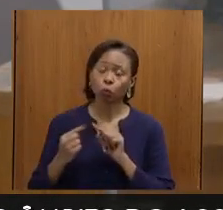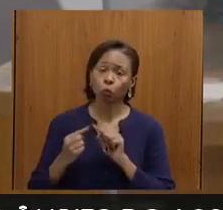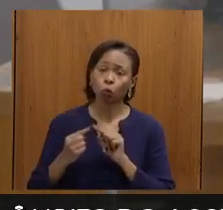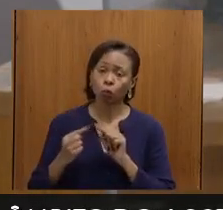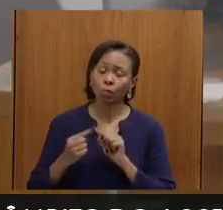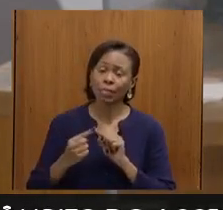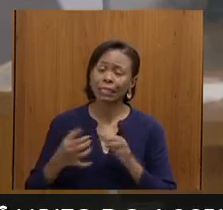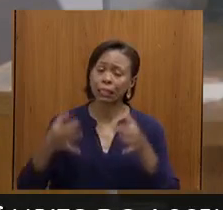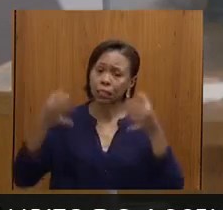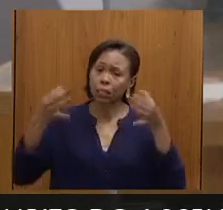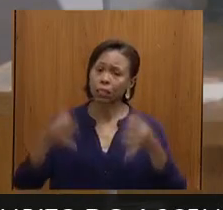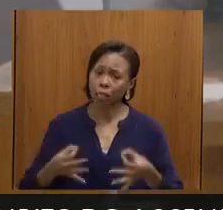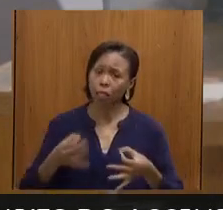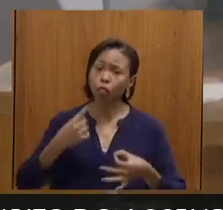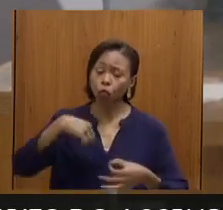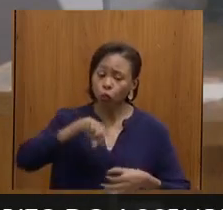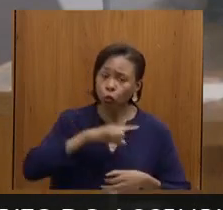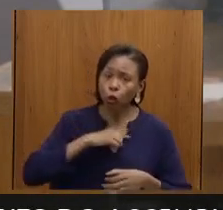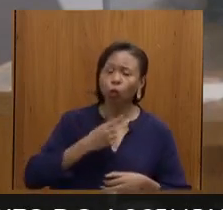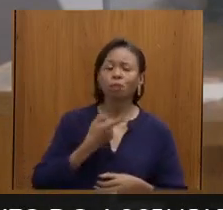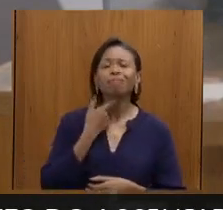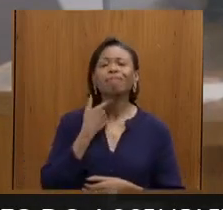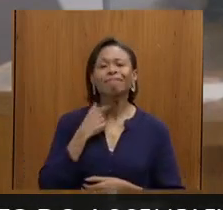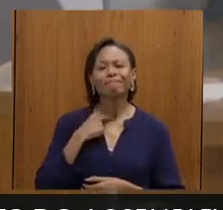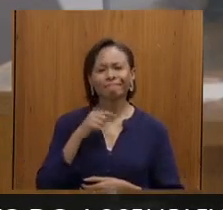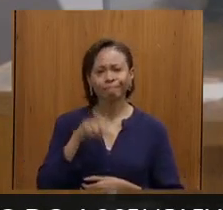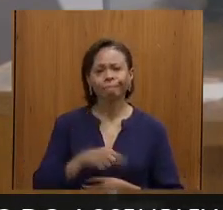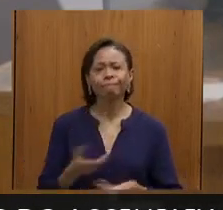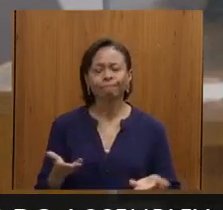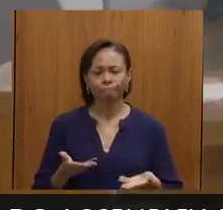exatamente do que é o nosso desejo nesse momento, deputado.